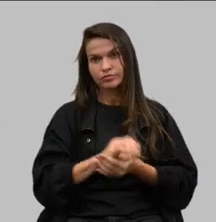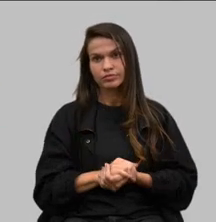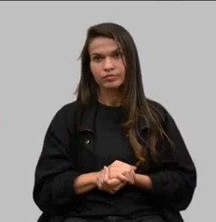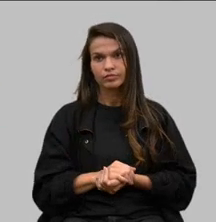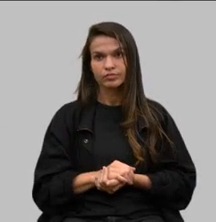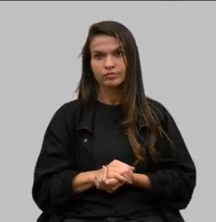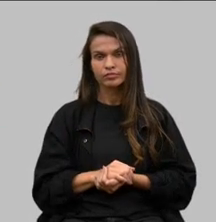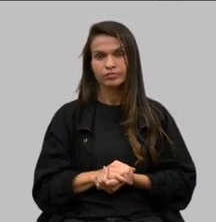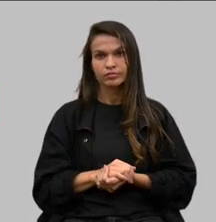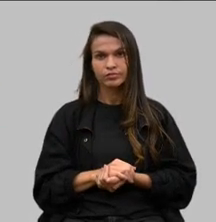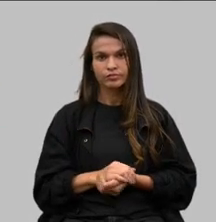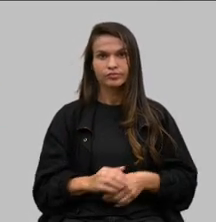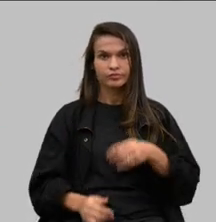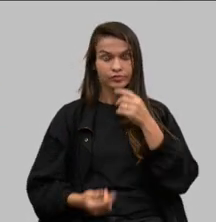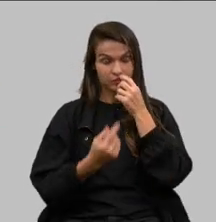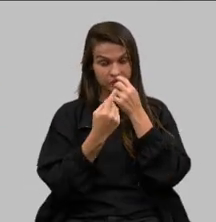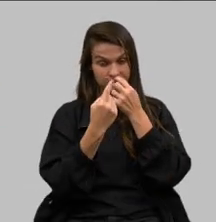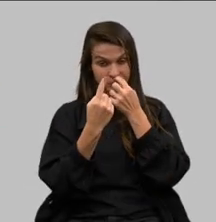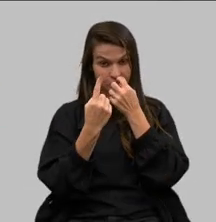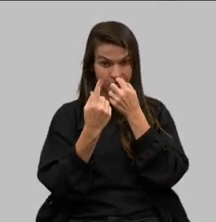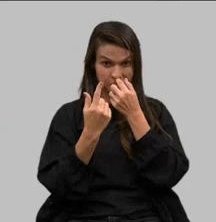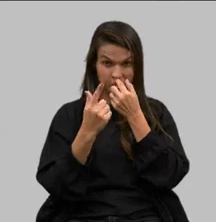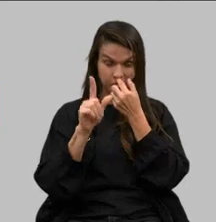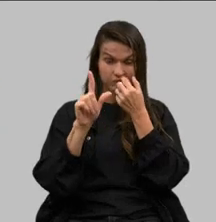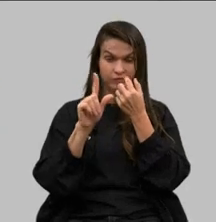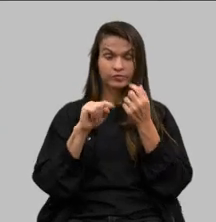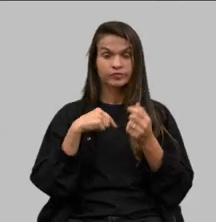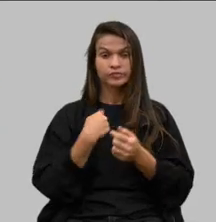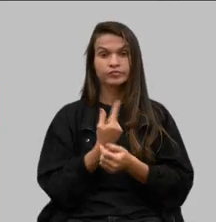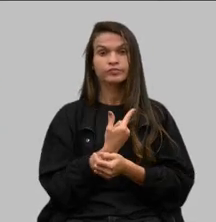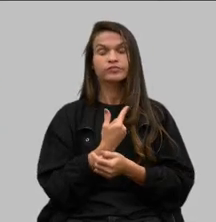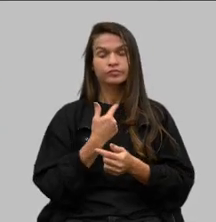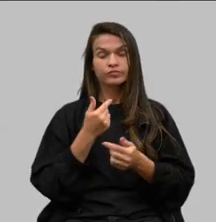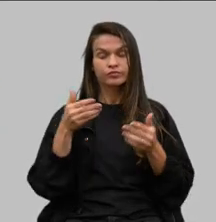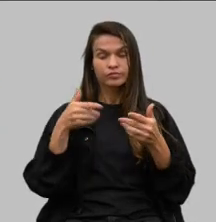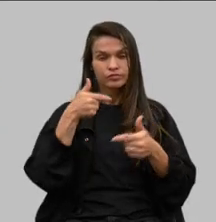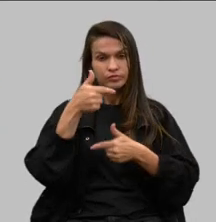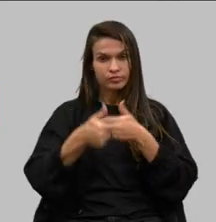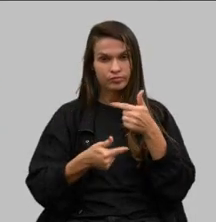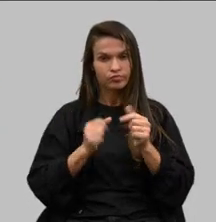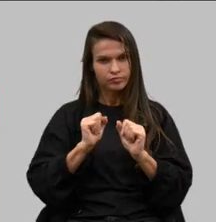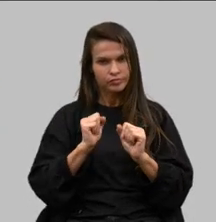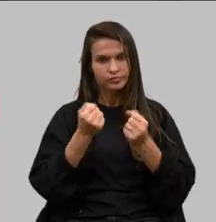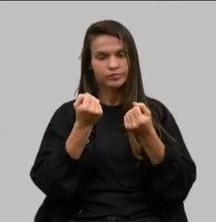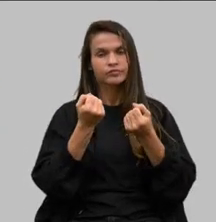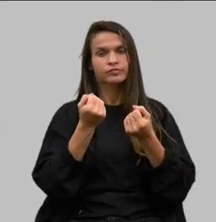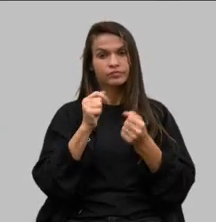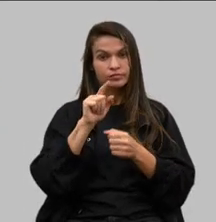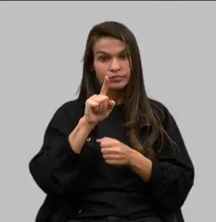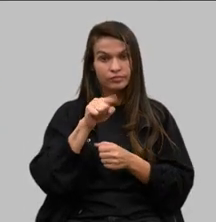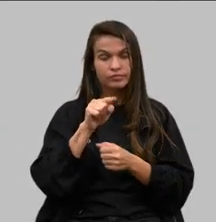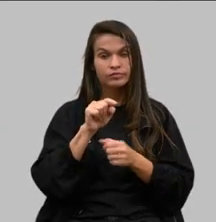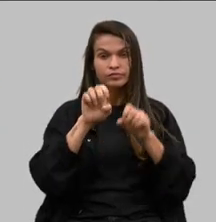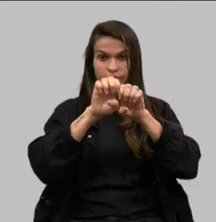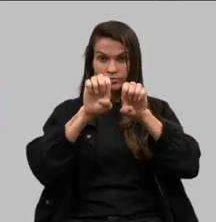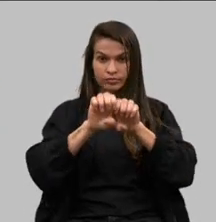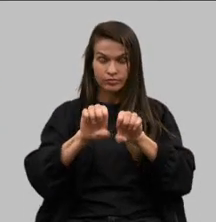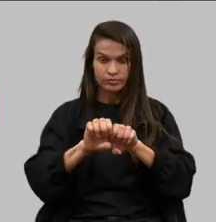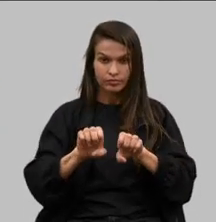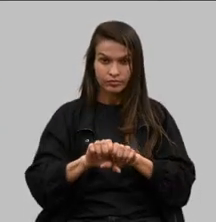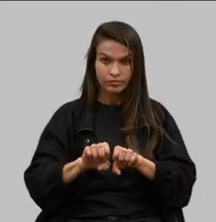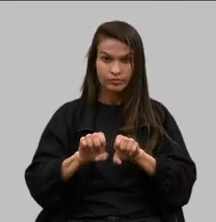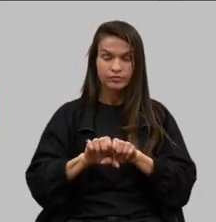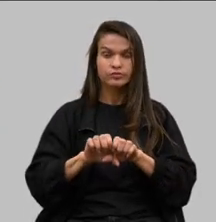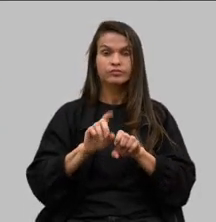projeto um outro ponto que nós temos trabalhado com muito esforço é a estruturação